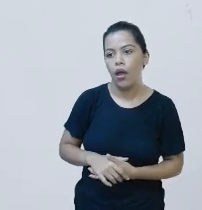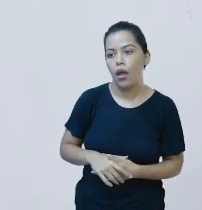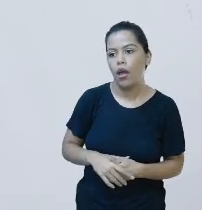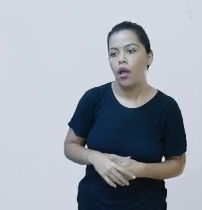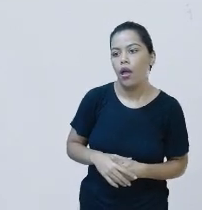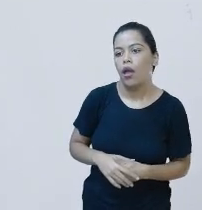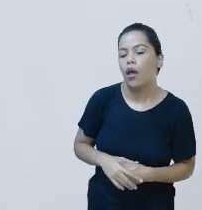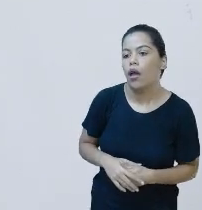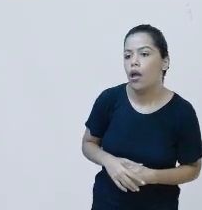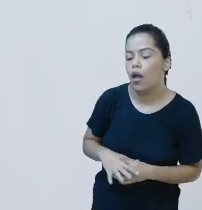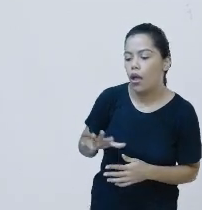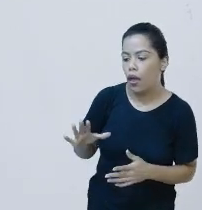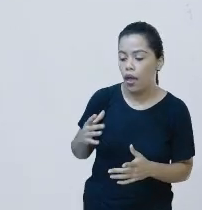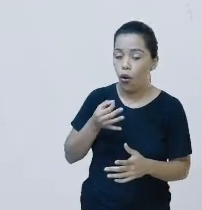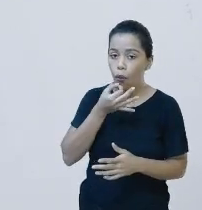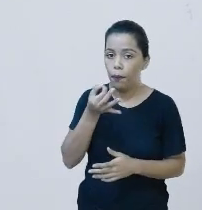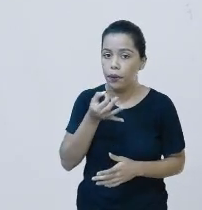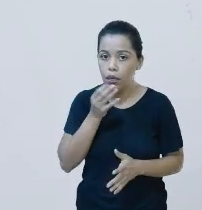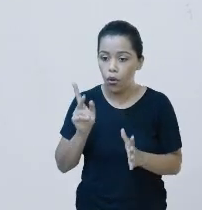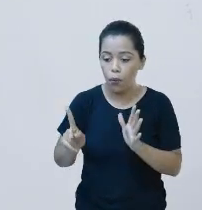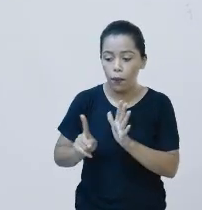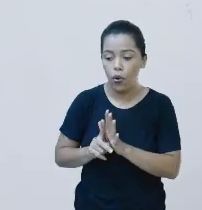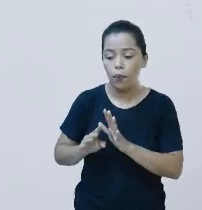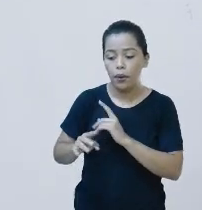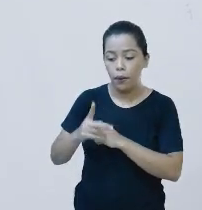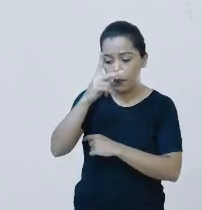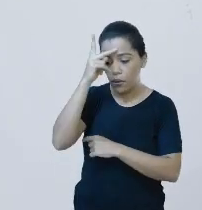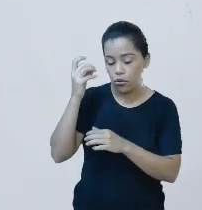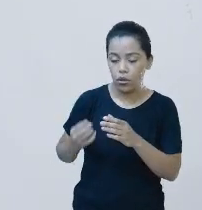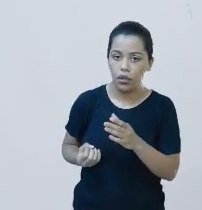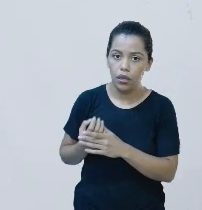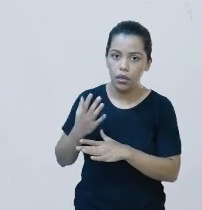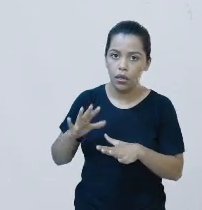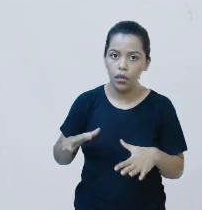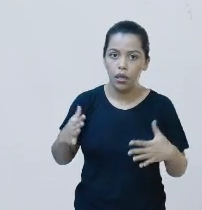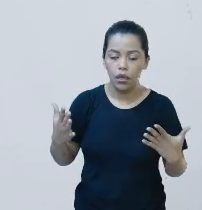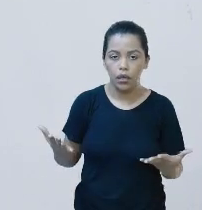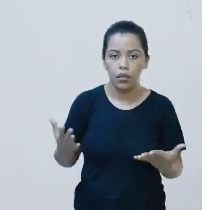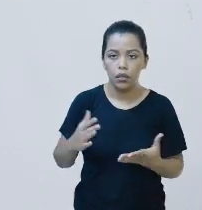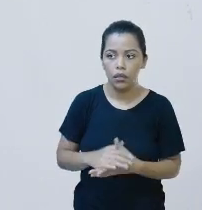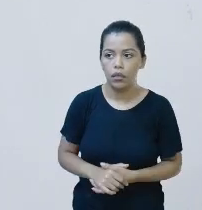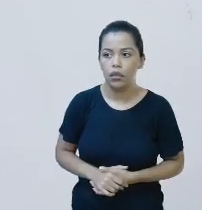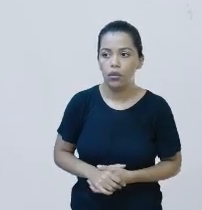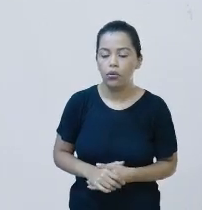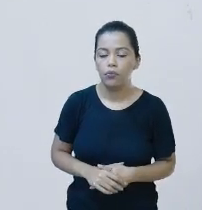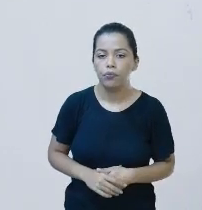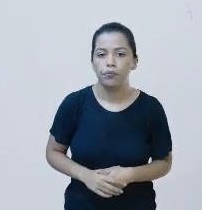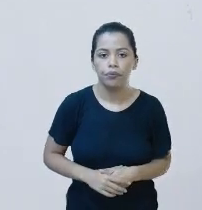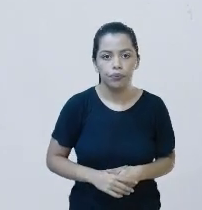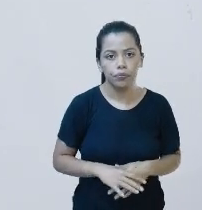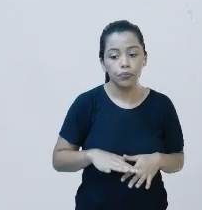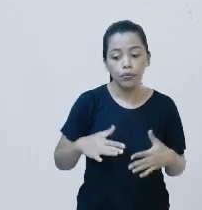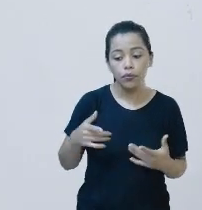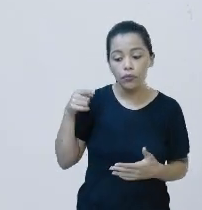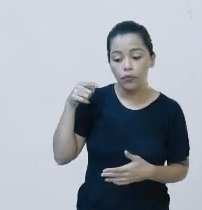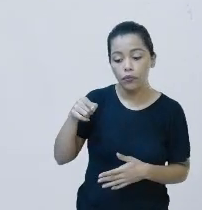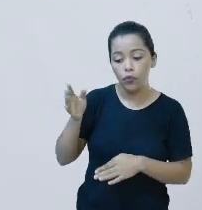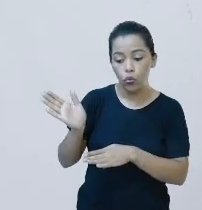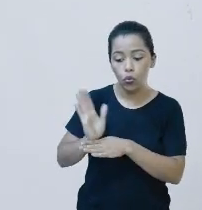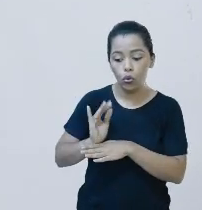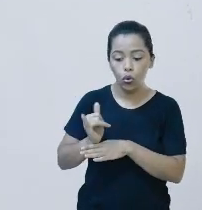diretor, do produtor, tá certo? Fora isso, no documentário não existe